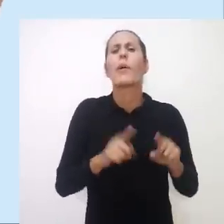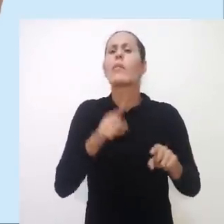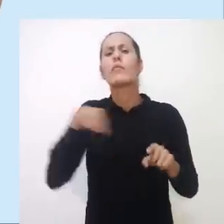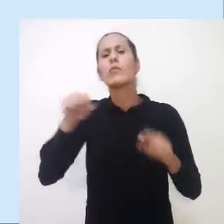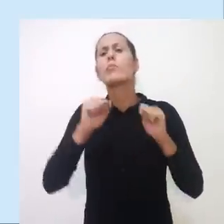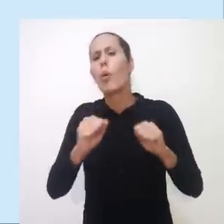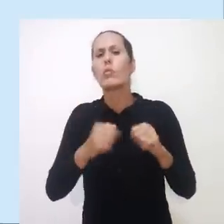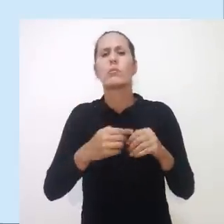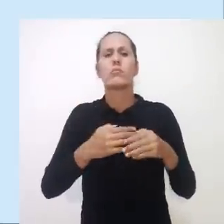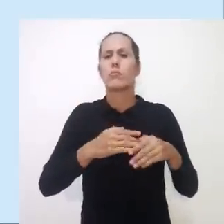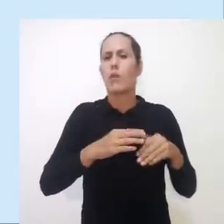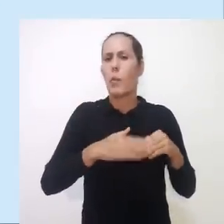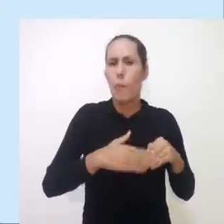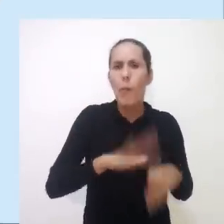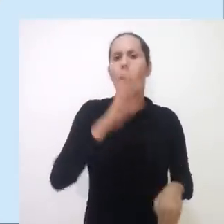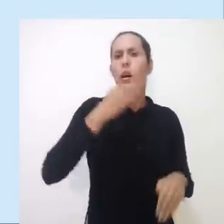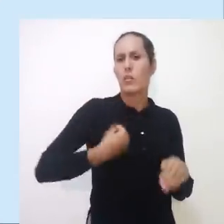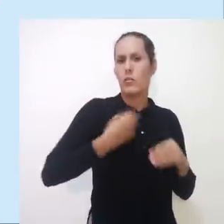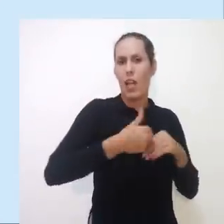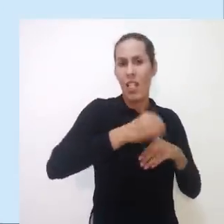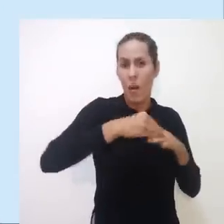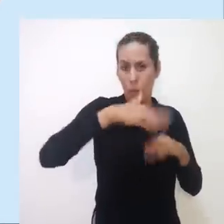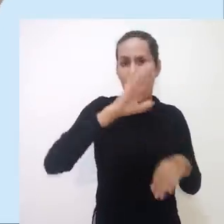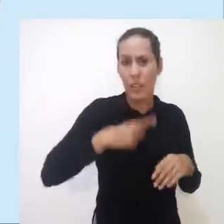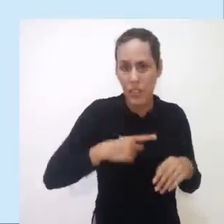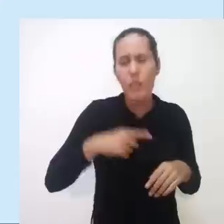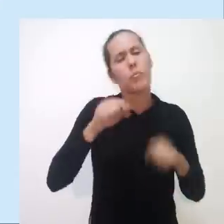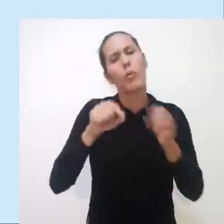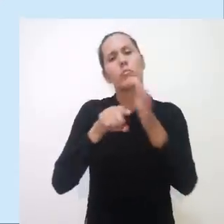uma pesquisa de qual é o nome do polígono com